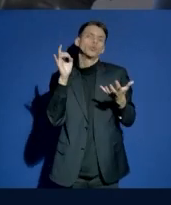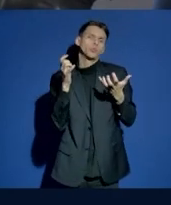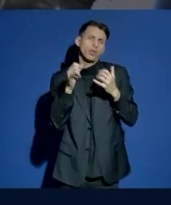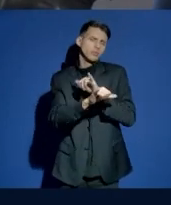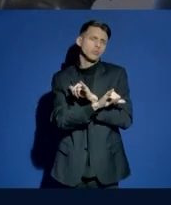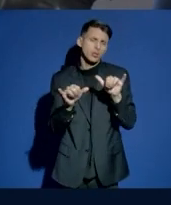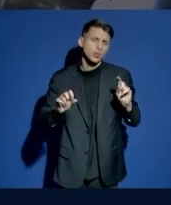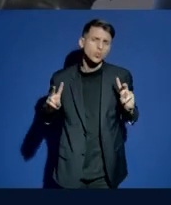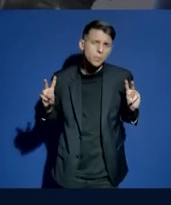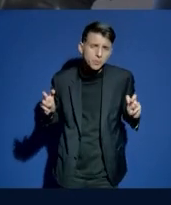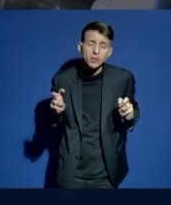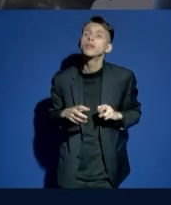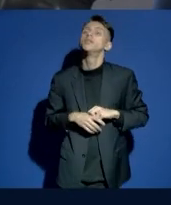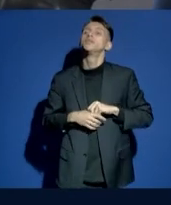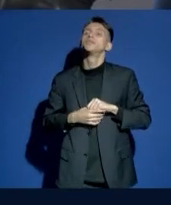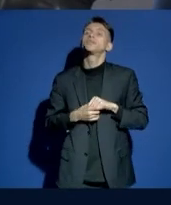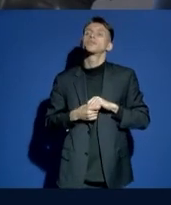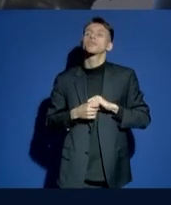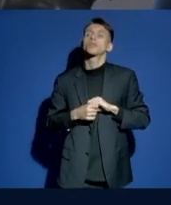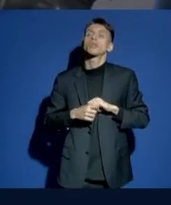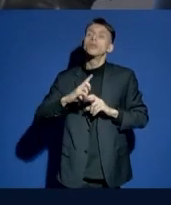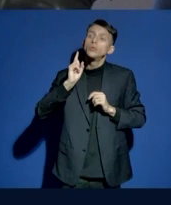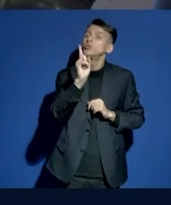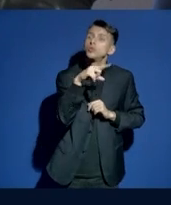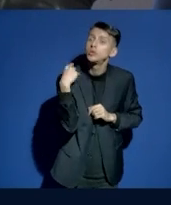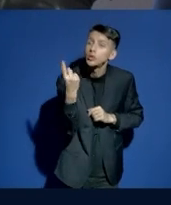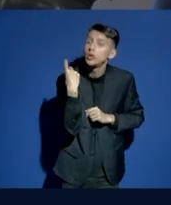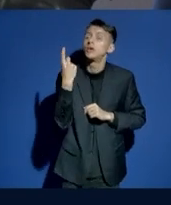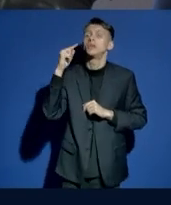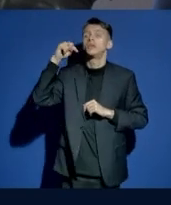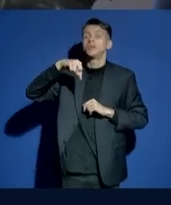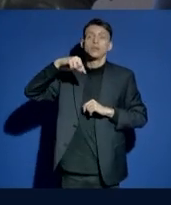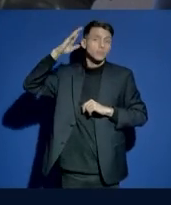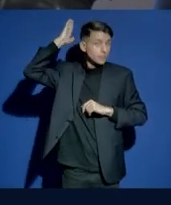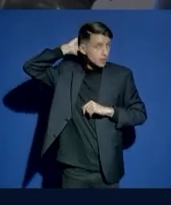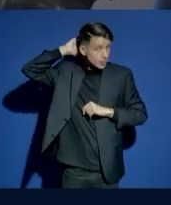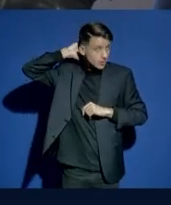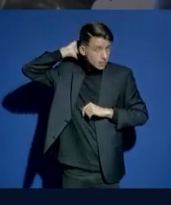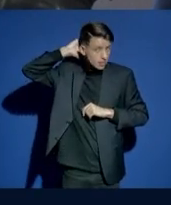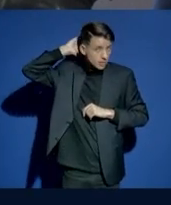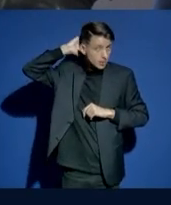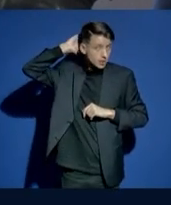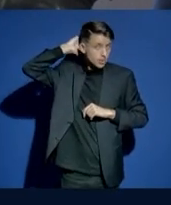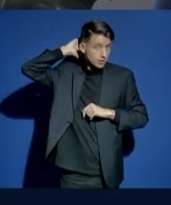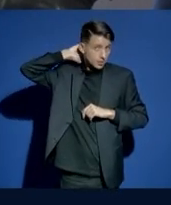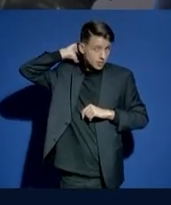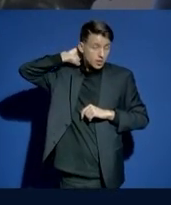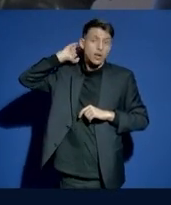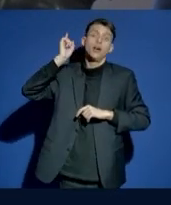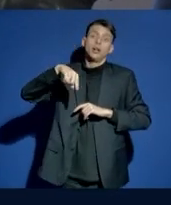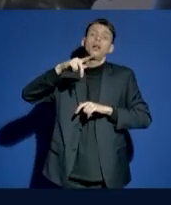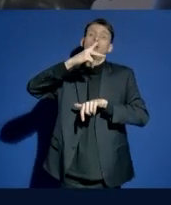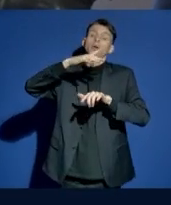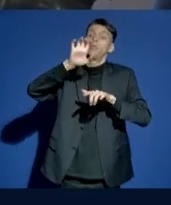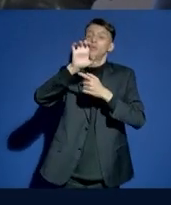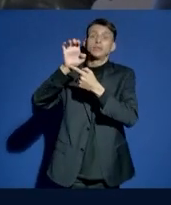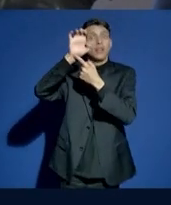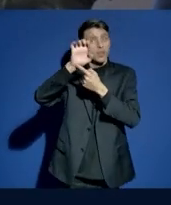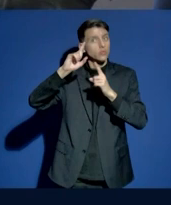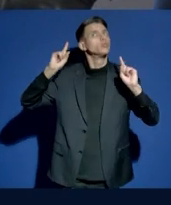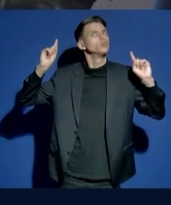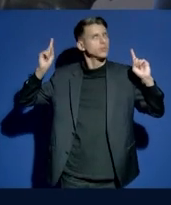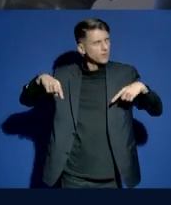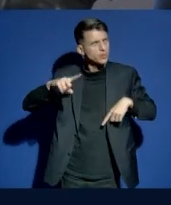tempo, a questão de que nós, né, estamos no Pará, que é um estado extremamente desafiador, e somos a empresa que